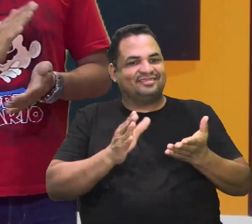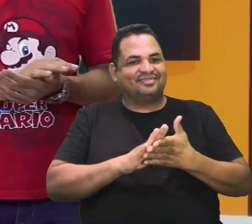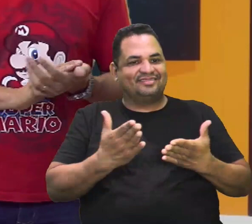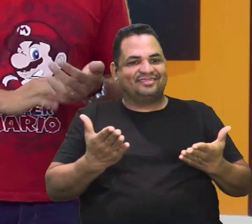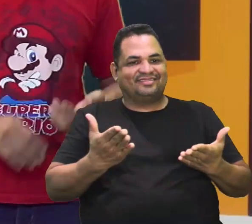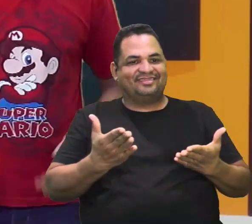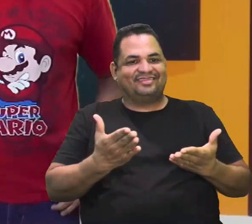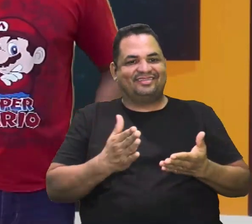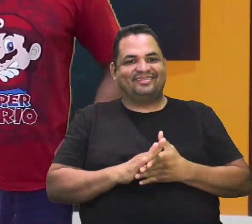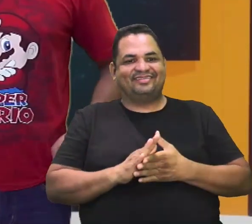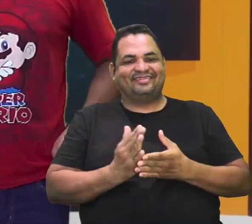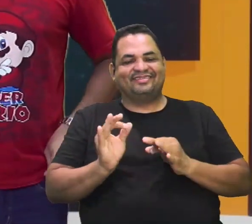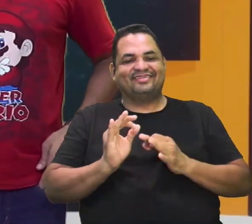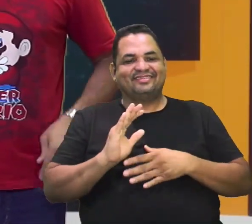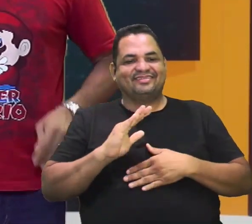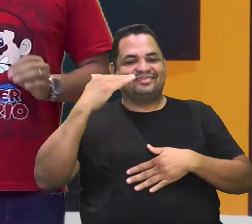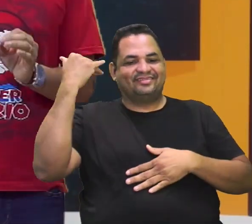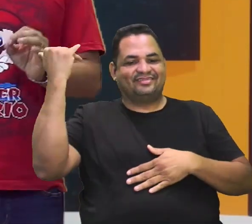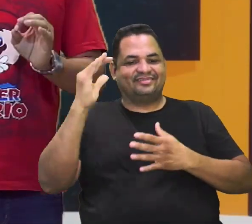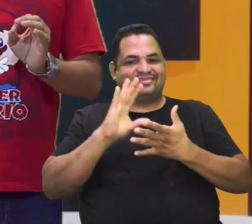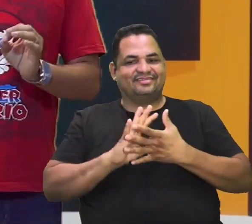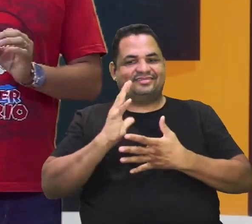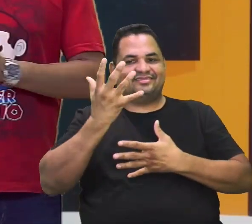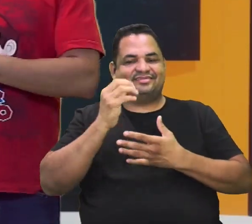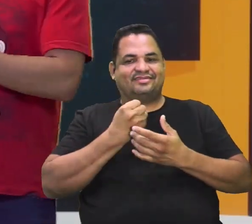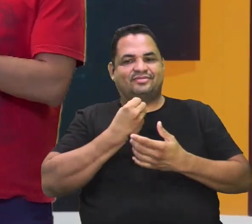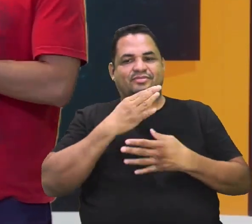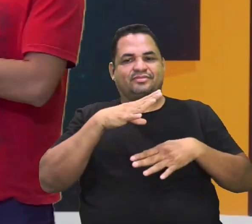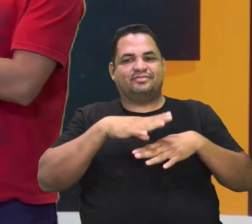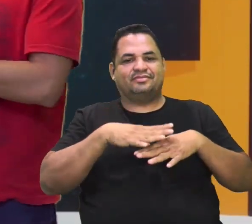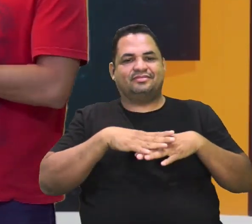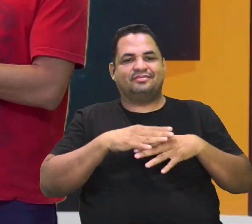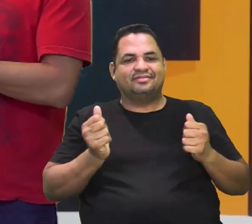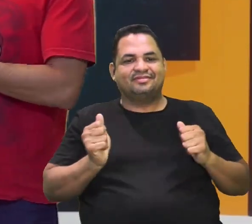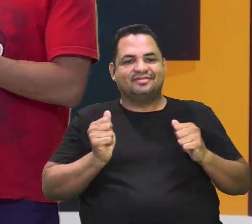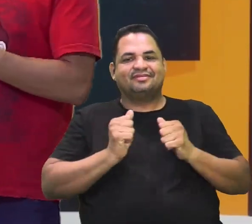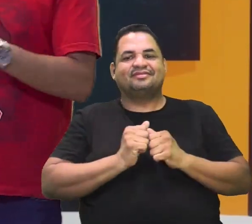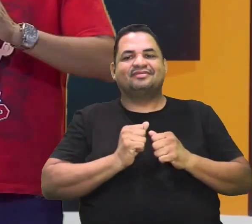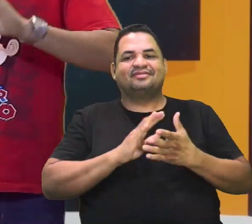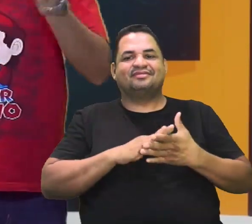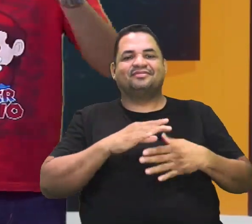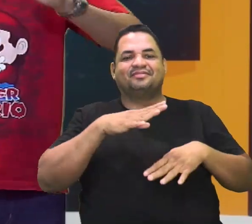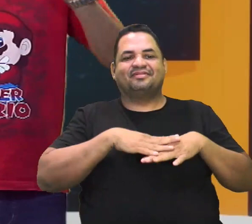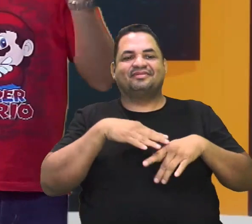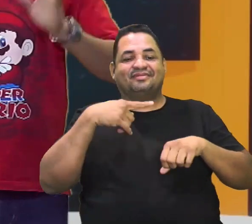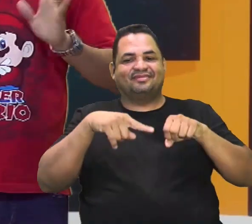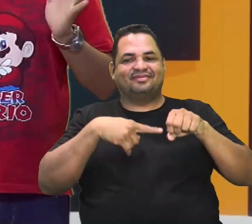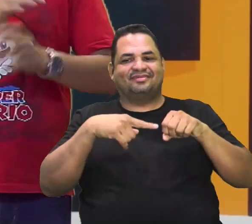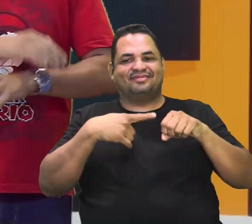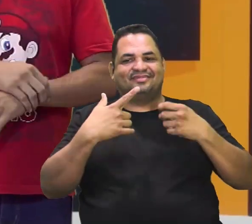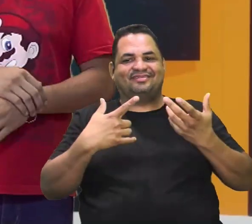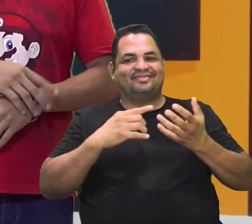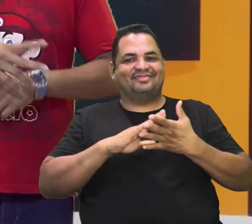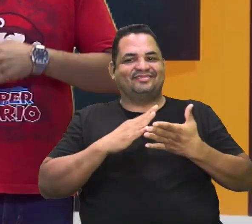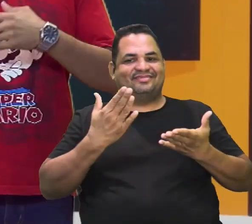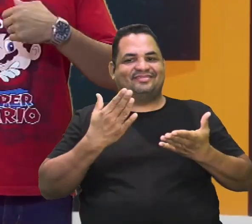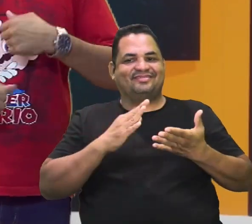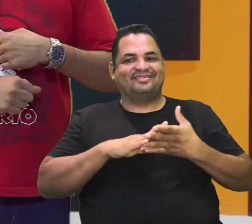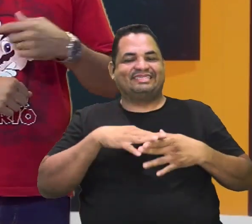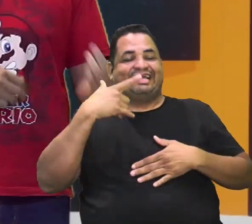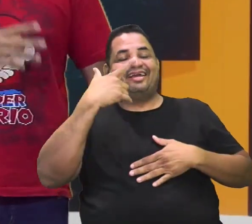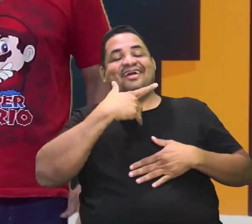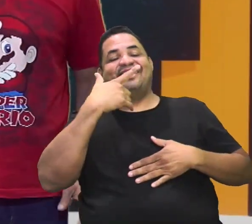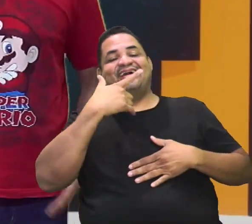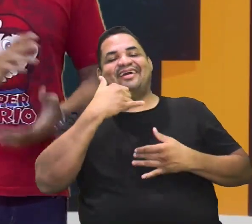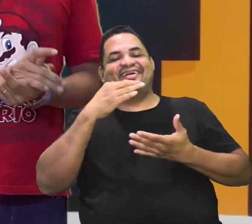um sucesso aí na resolução. O bom de estudar matemática com os mateloucos é que a gente fica meio assim, não é? A gente dá